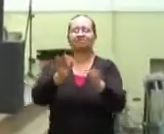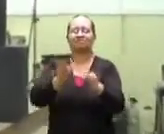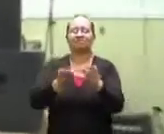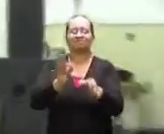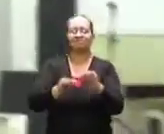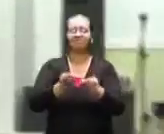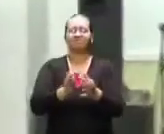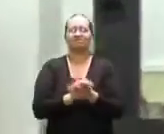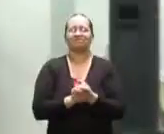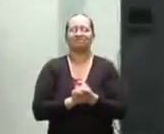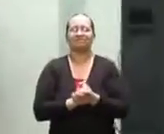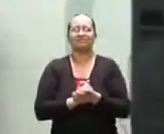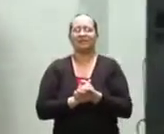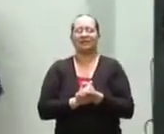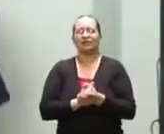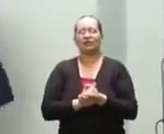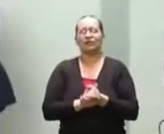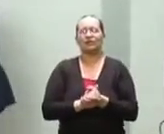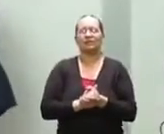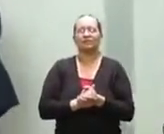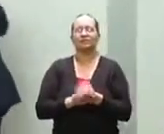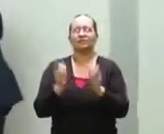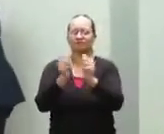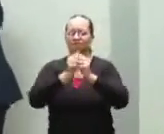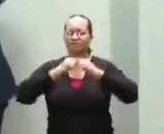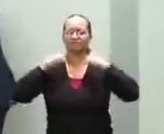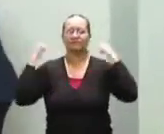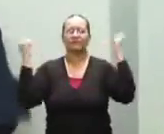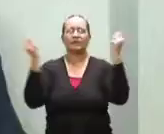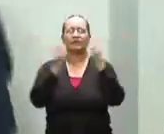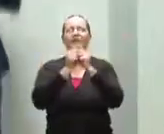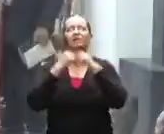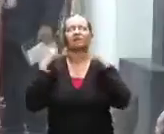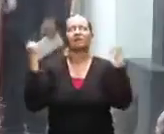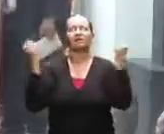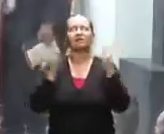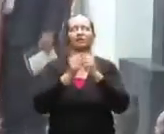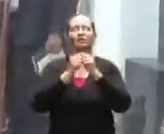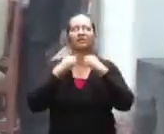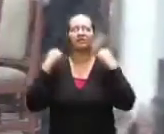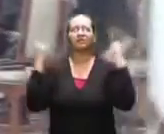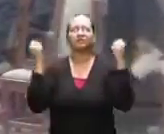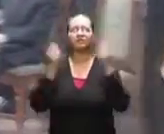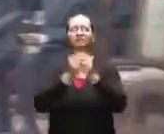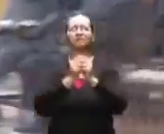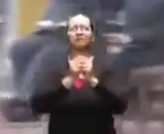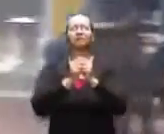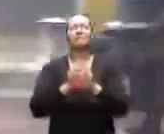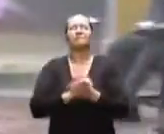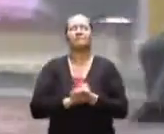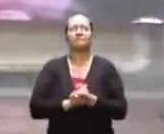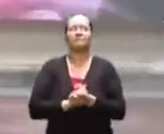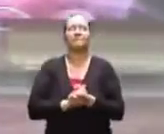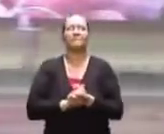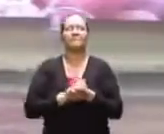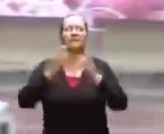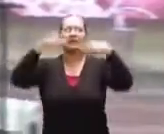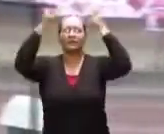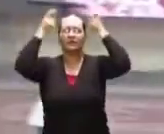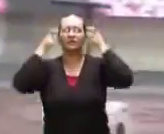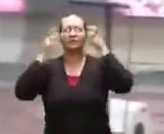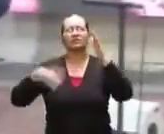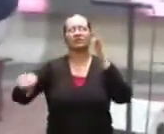gritando, pode continuar gritando. A coroa vai, a coroa vai, a coroa vai. A coroa vai chegar.